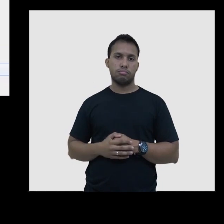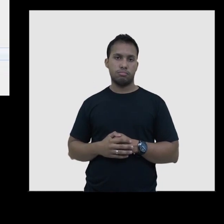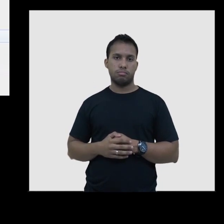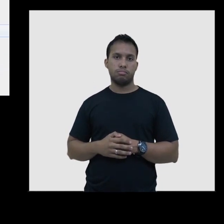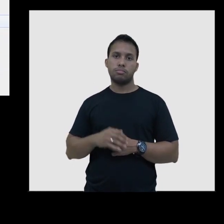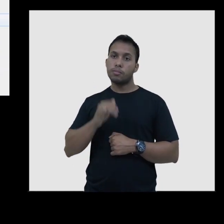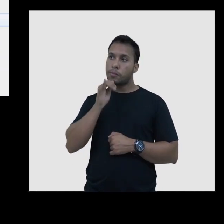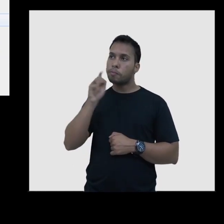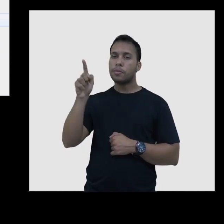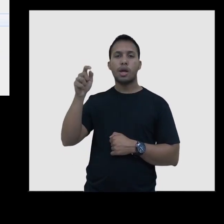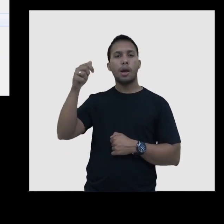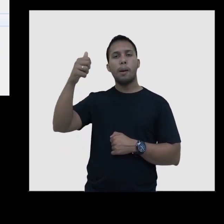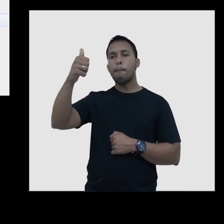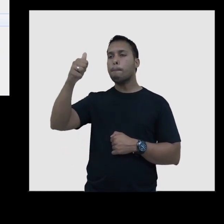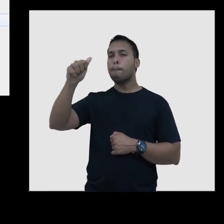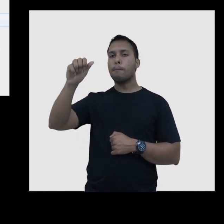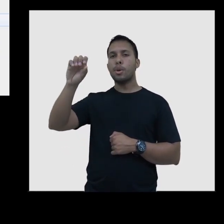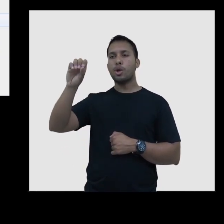Ó, esse aqui,